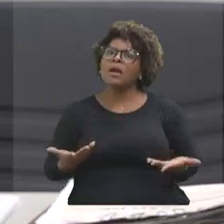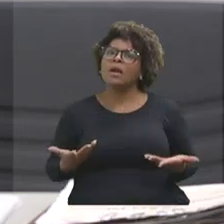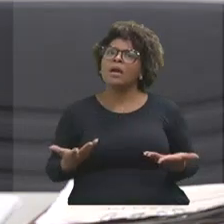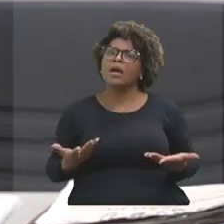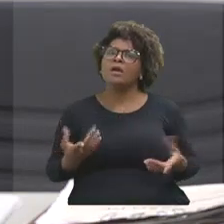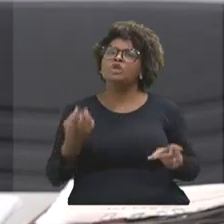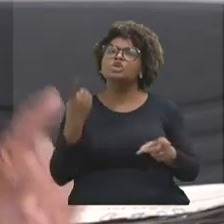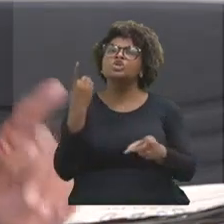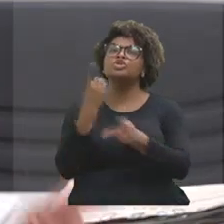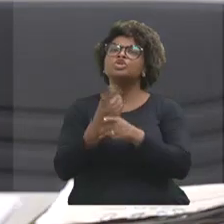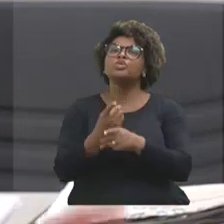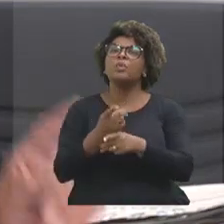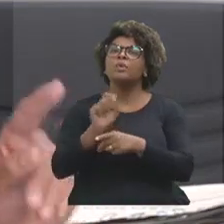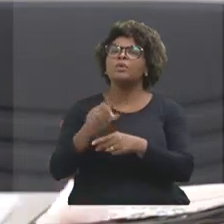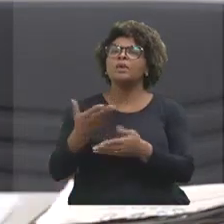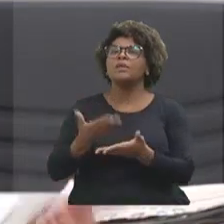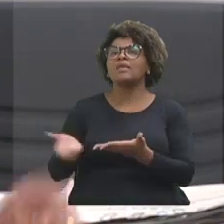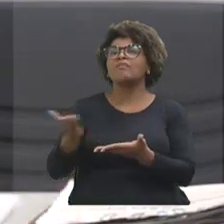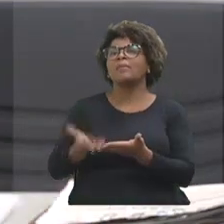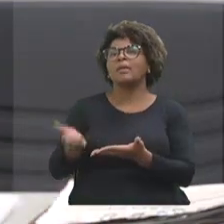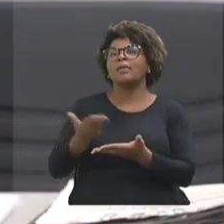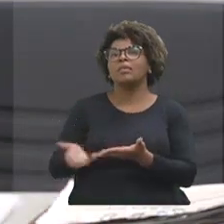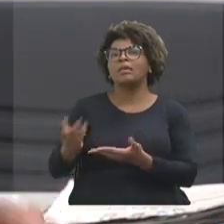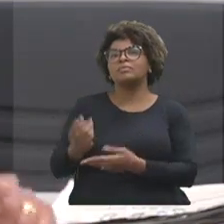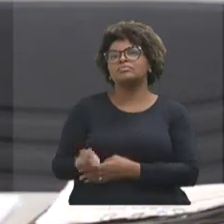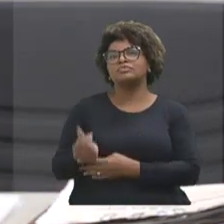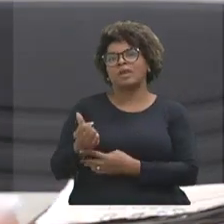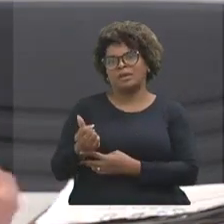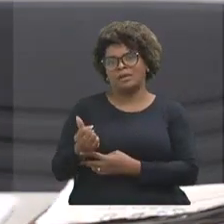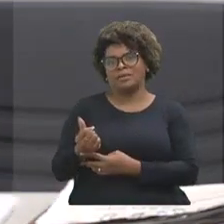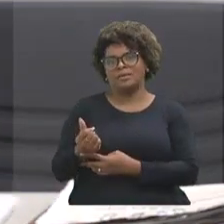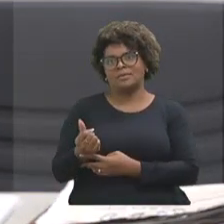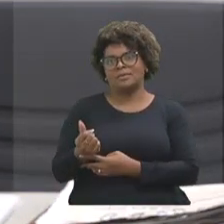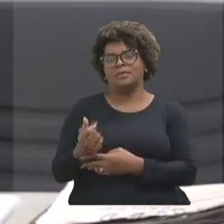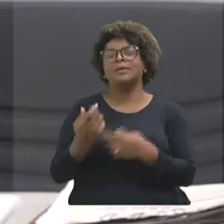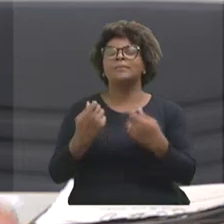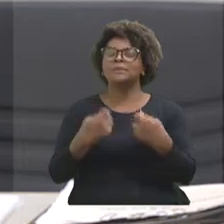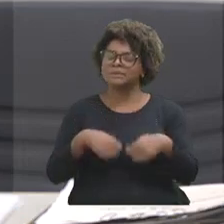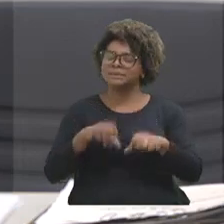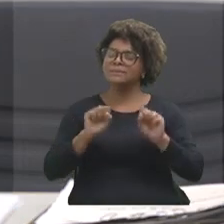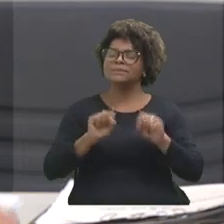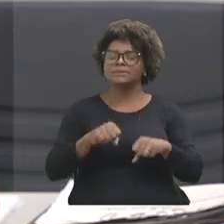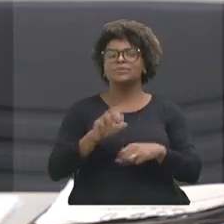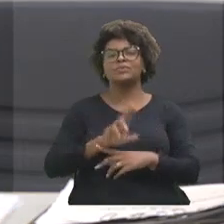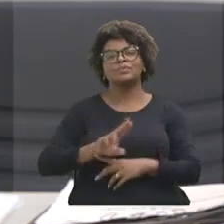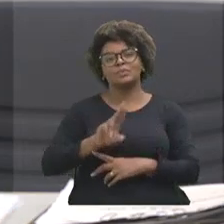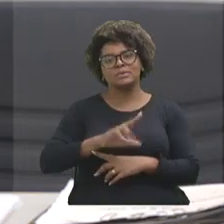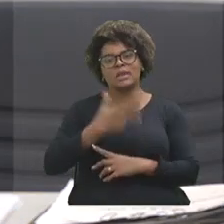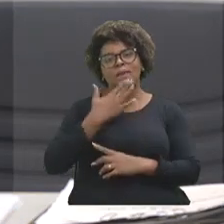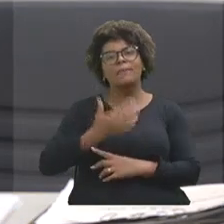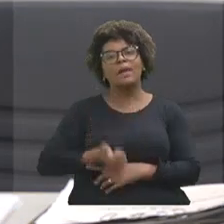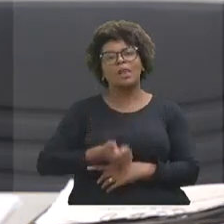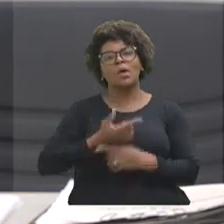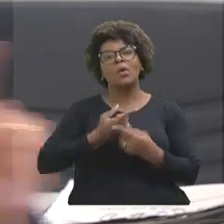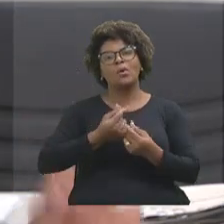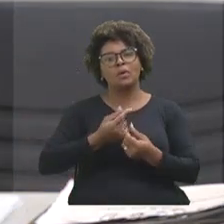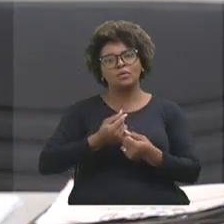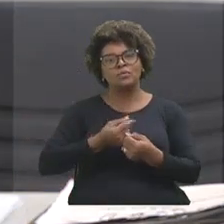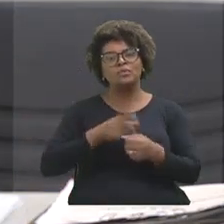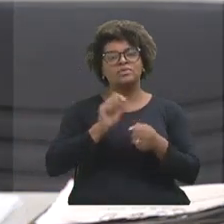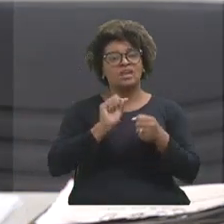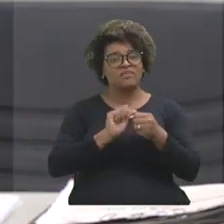estavam sendo desperdiçados Então eu acho que nós temos sim que utilizar melhor esse recursos e estender o fiscaliza mais